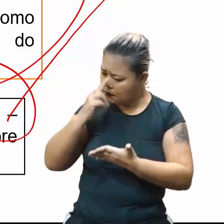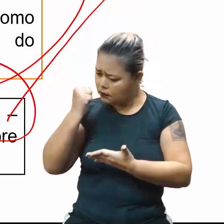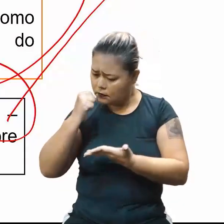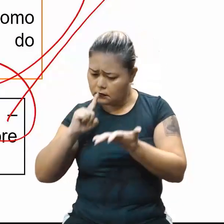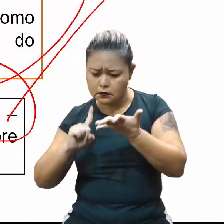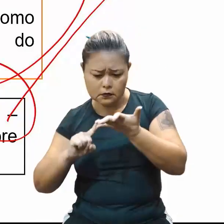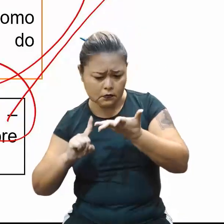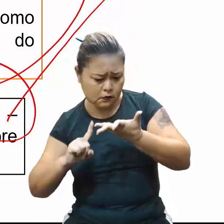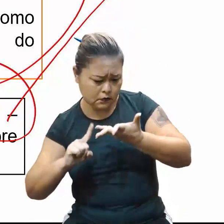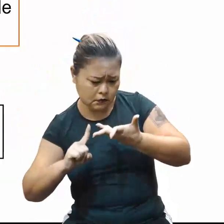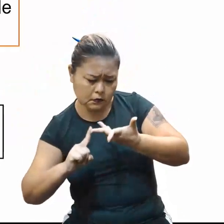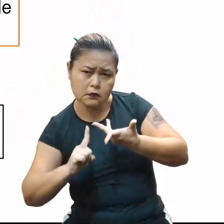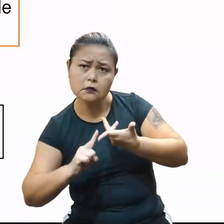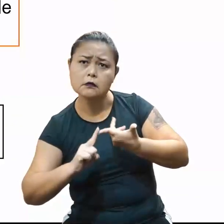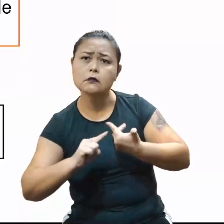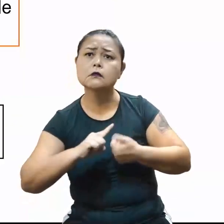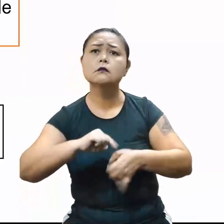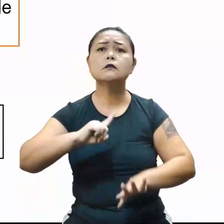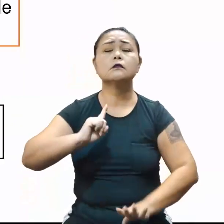aqui.